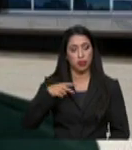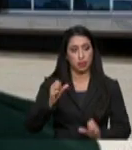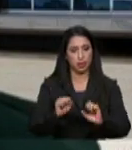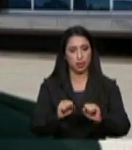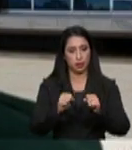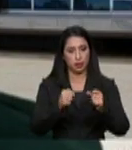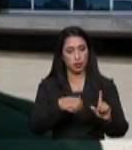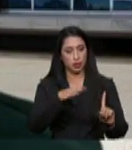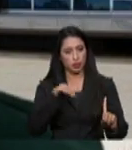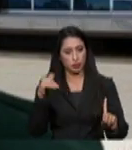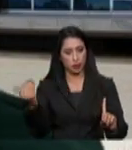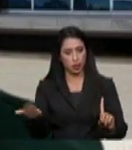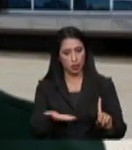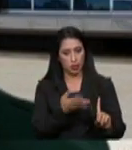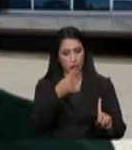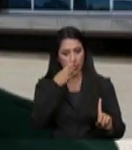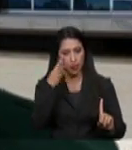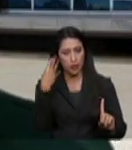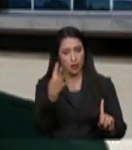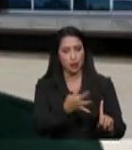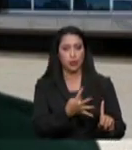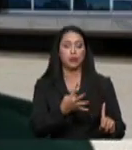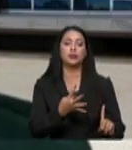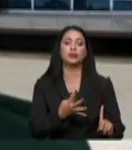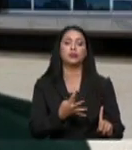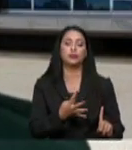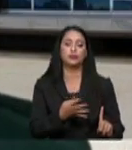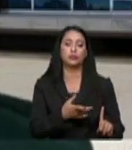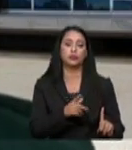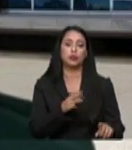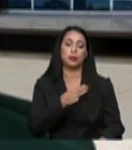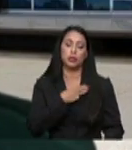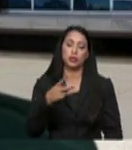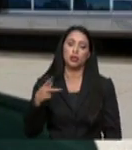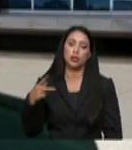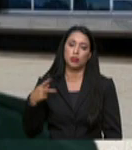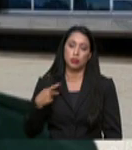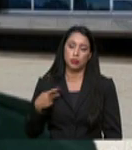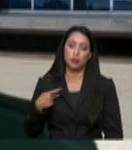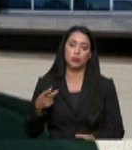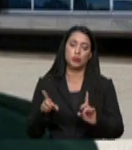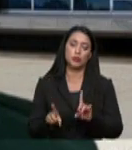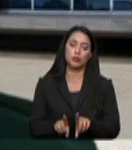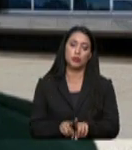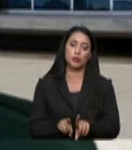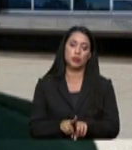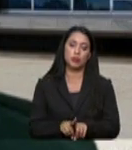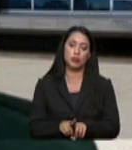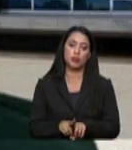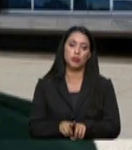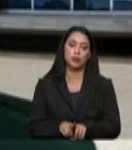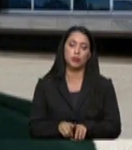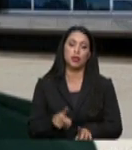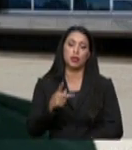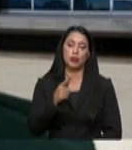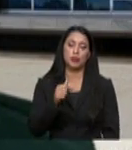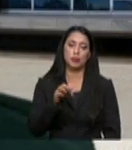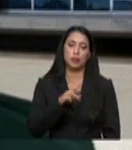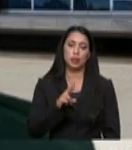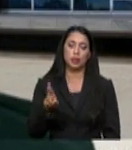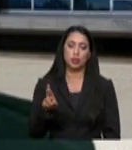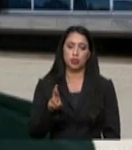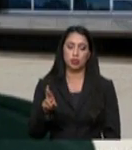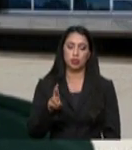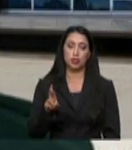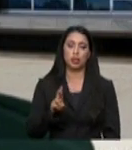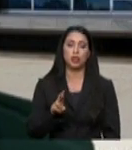defesa do paciente no do acusado e o ministério público em alto e centro a situação do procurador-geral da